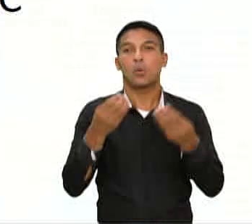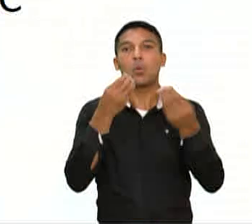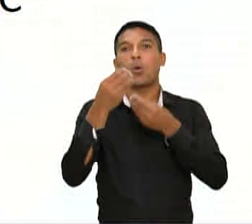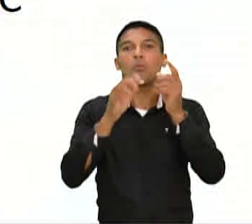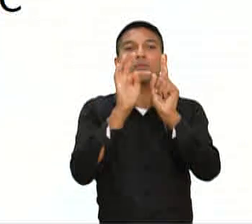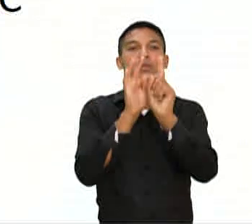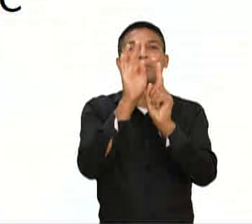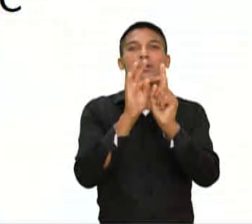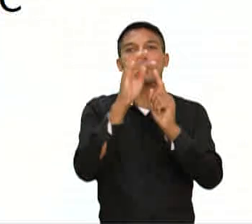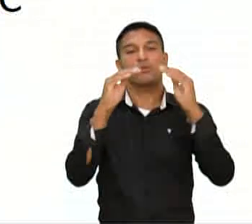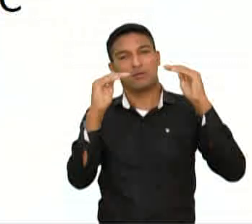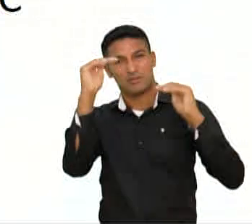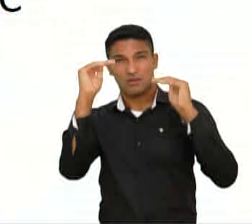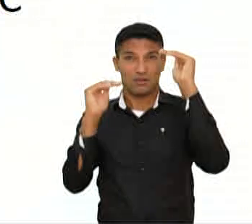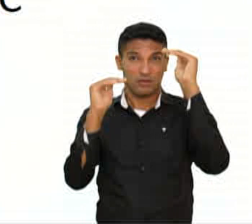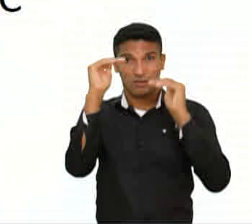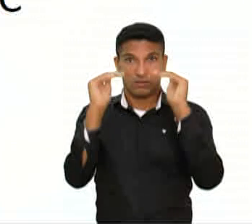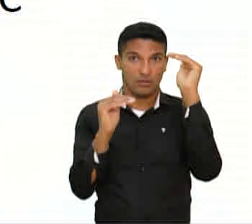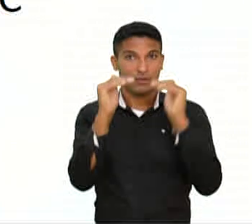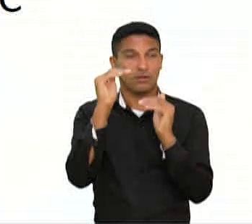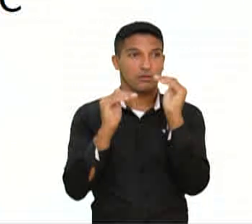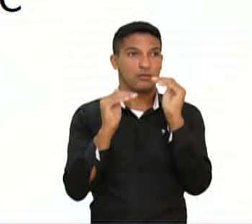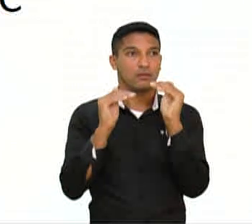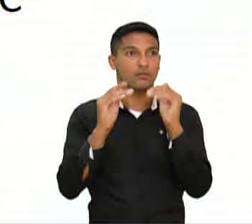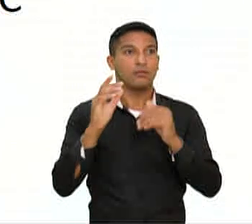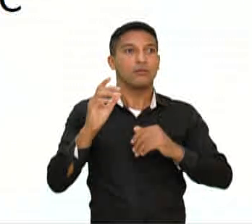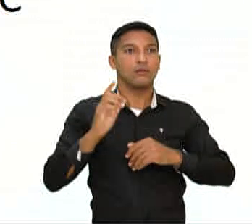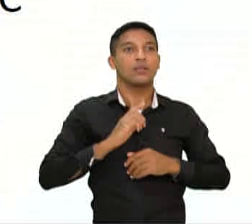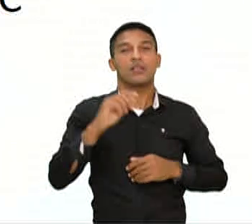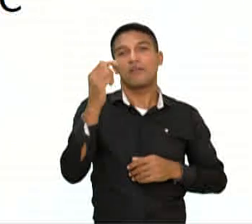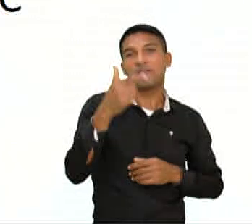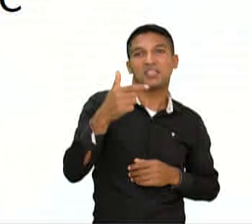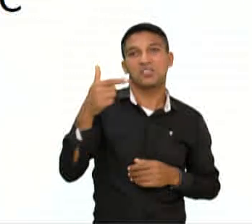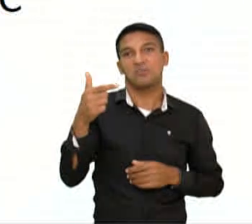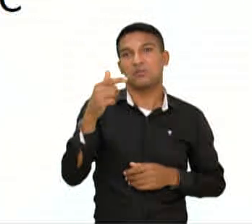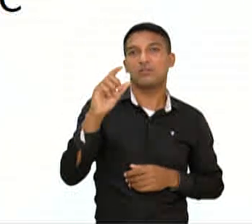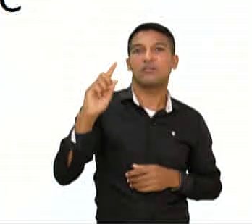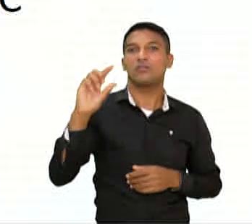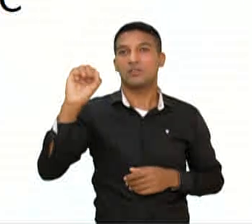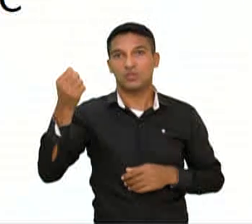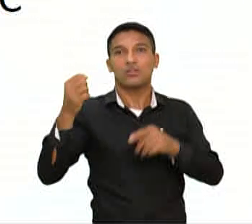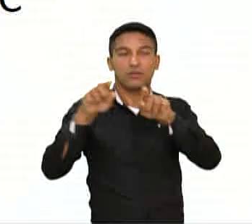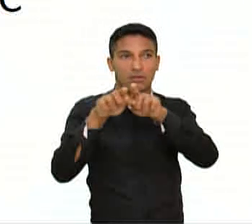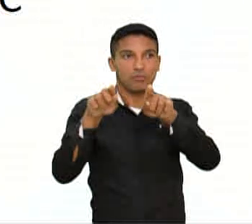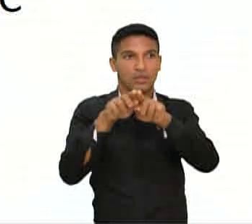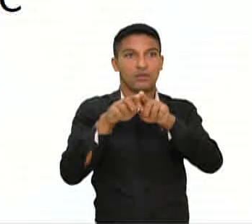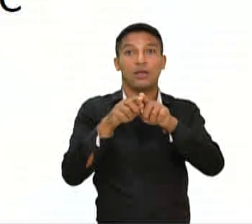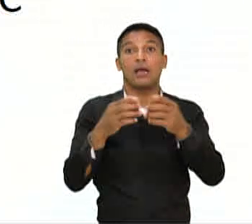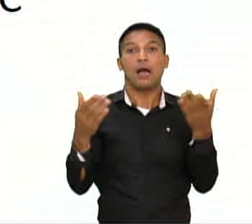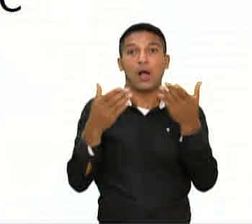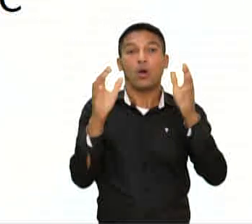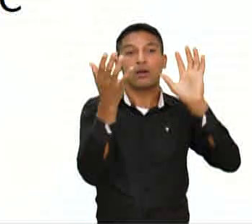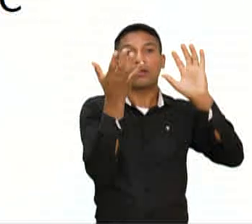gradualmente as modificações acontecem, onde eu tenho também 22 a 18. E o clima subtropical mesotérmico, a